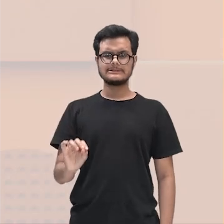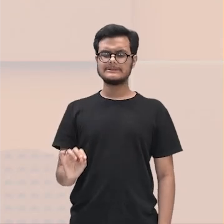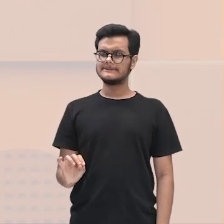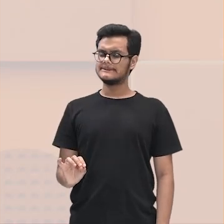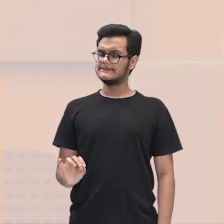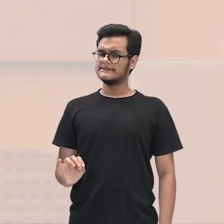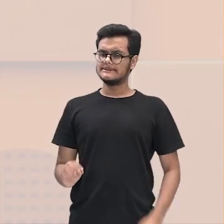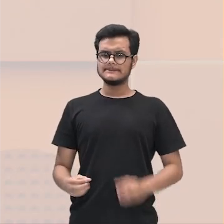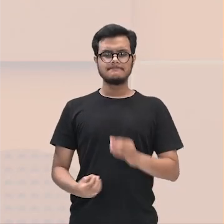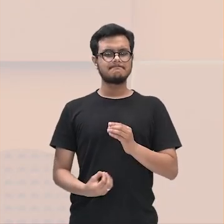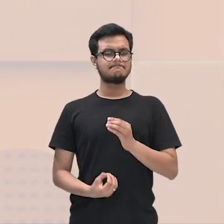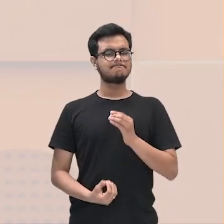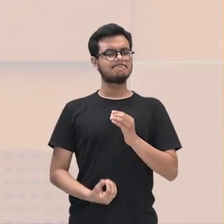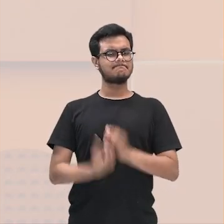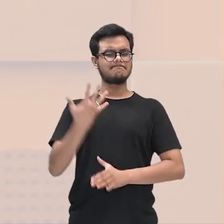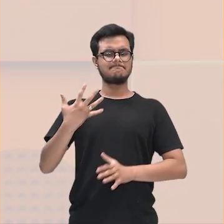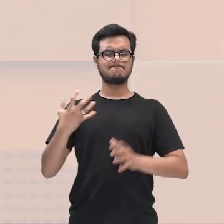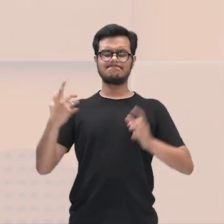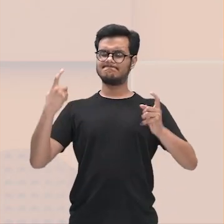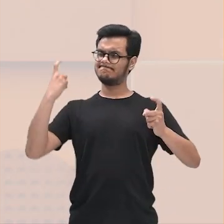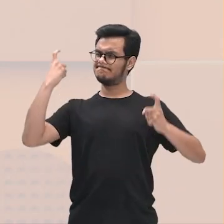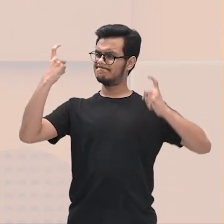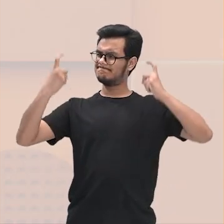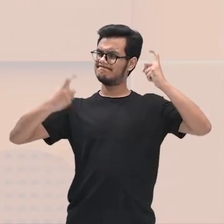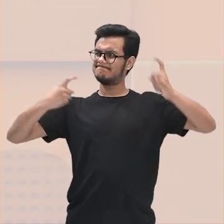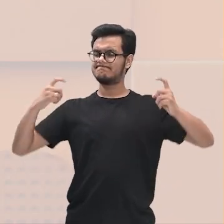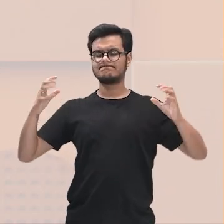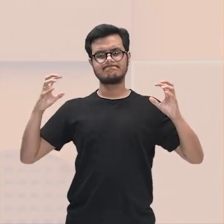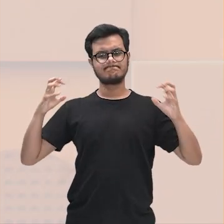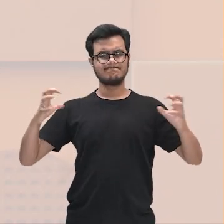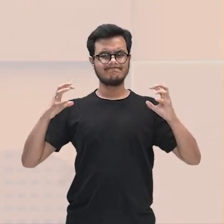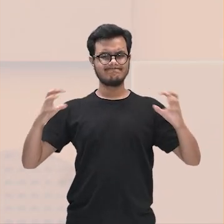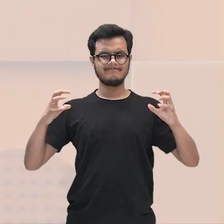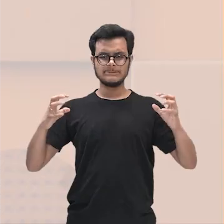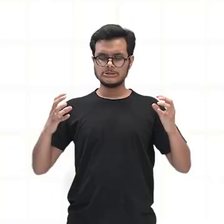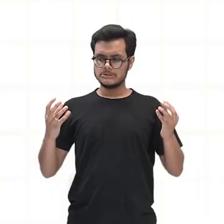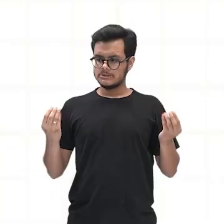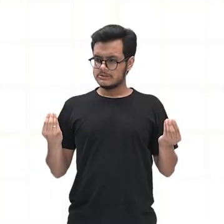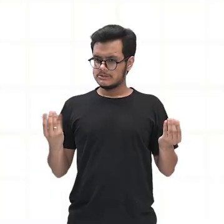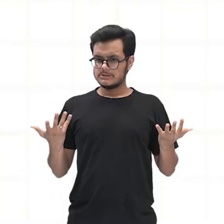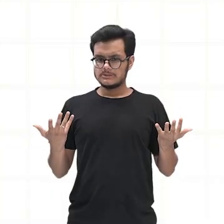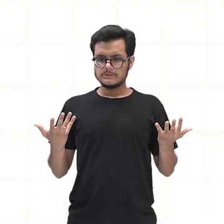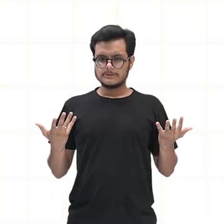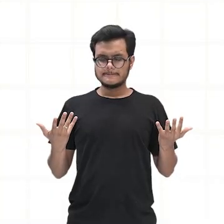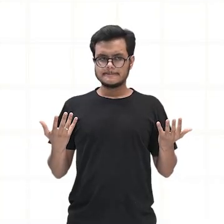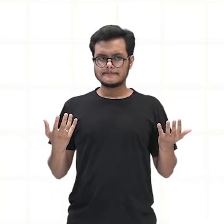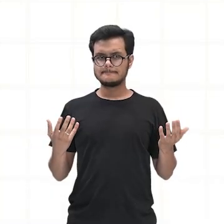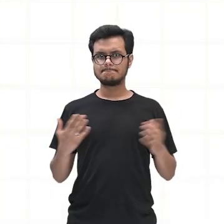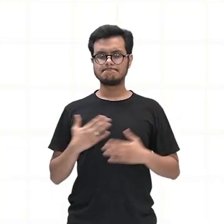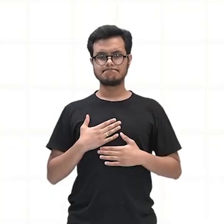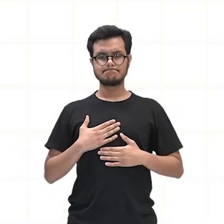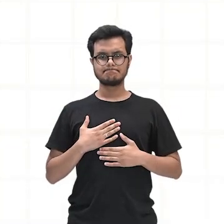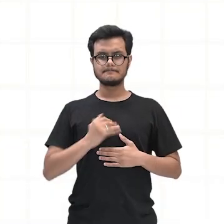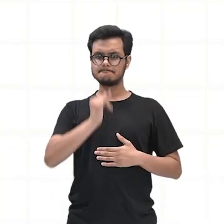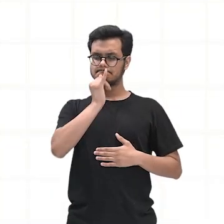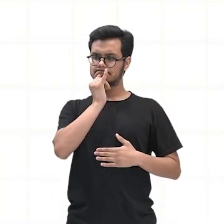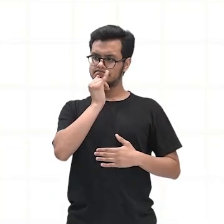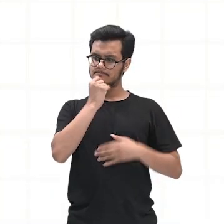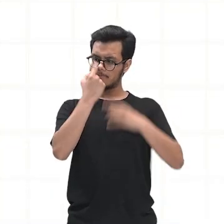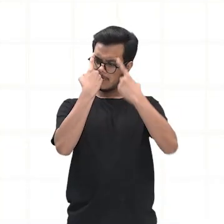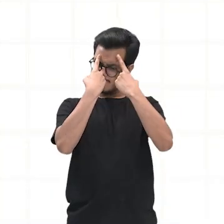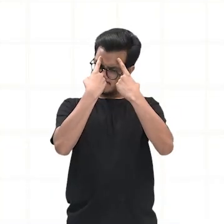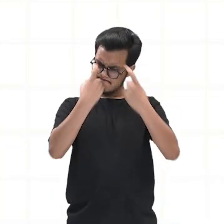desencadeando uma confusão sem tamanho. Olha só, essa decisão desencadeou